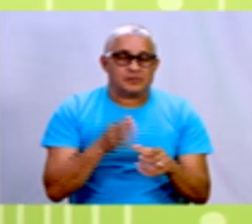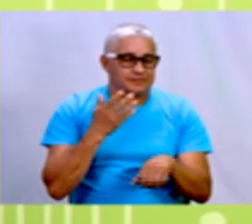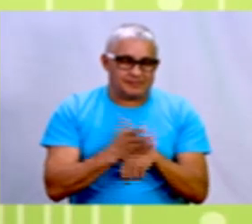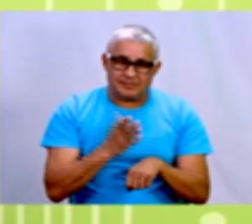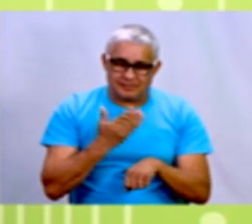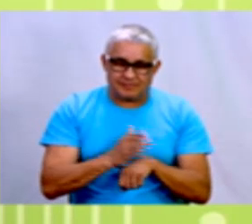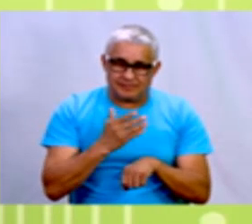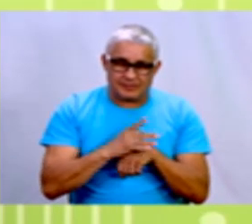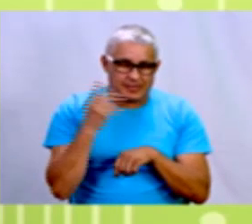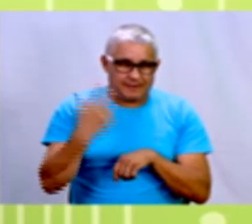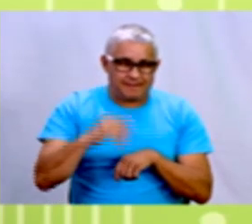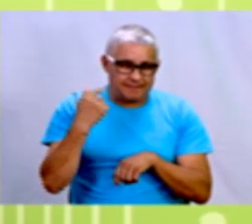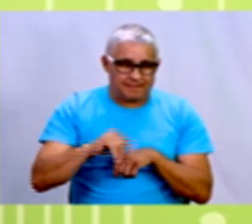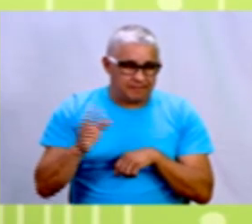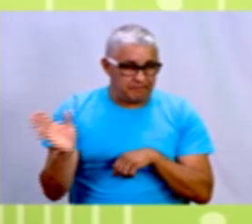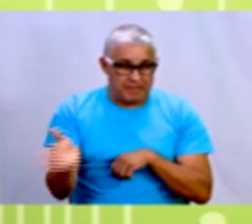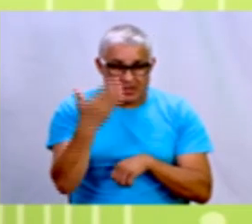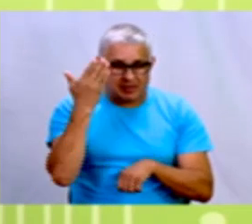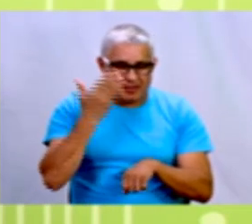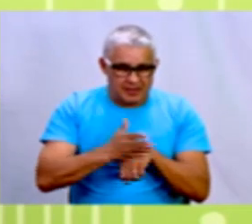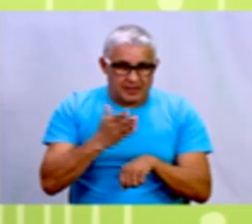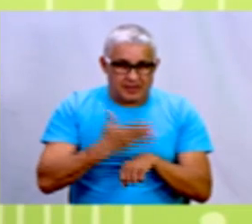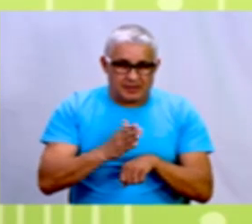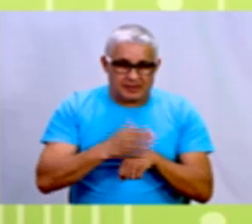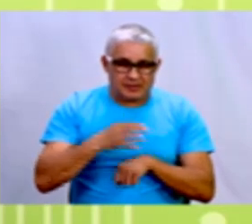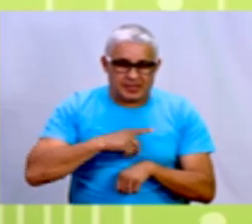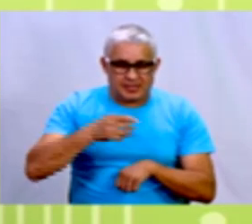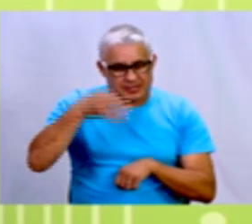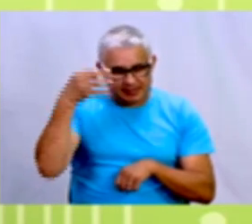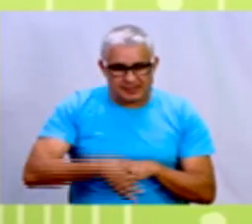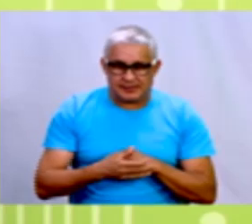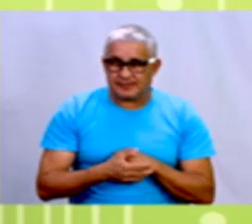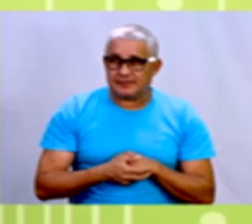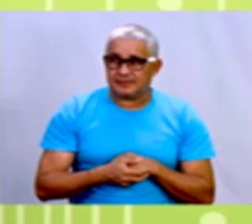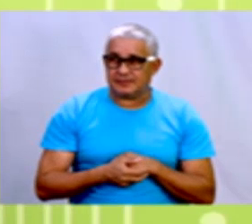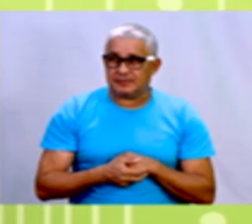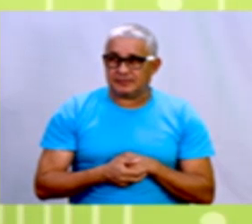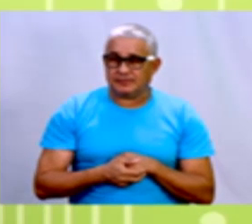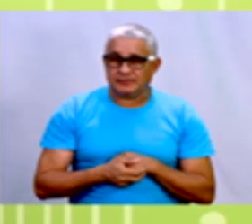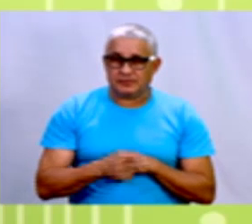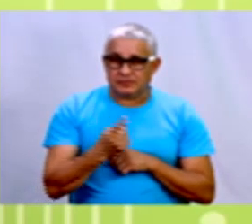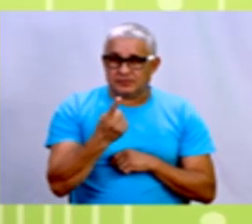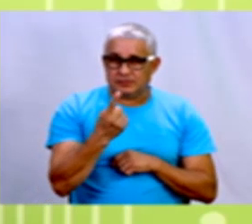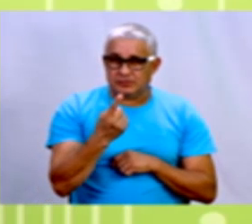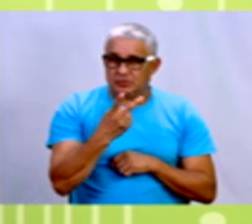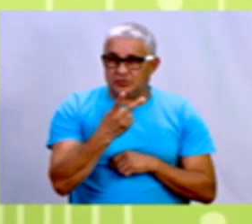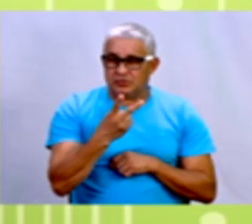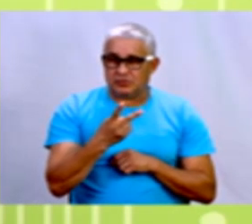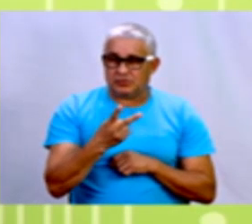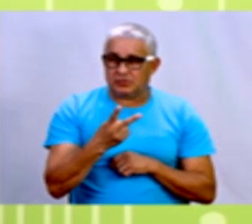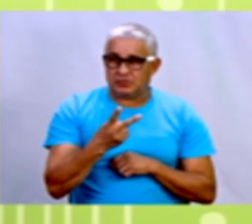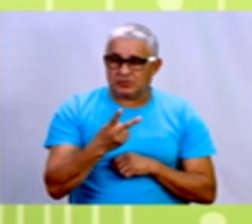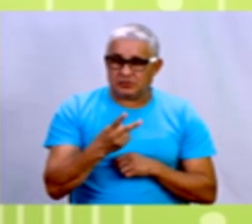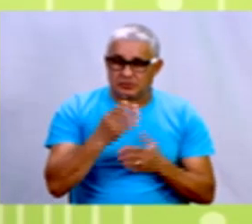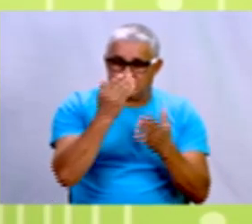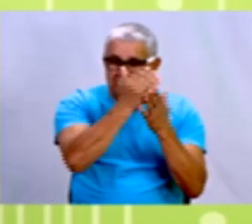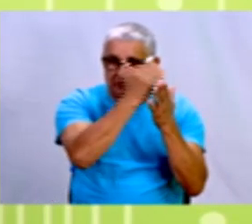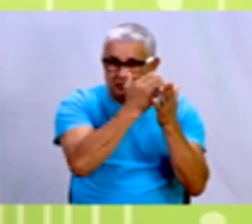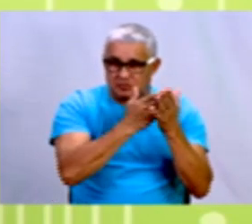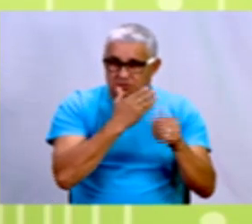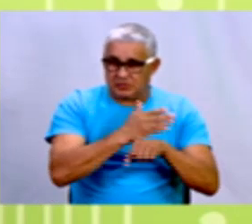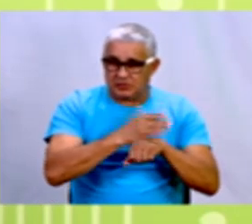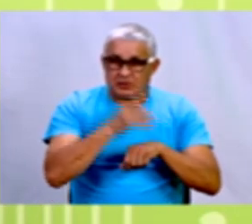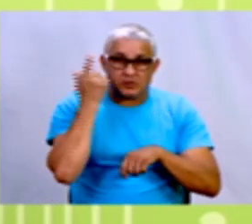praticar esses cálculos aí, que eu tenho certeza que, olha, é uma ou duas vezes que vocês se reúnem com uma lista de exercícios, vocês